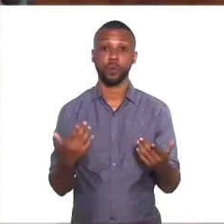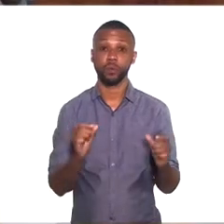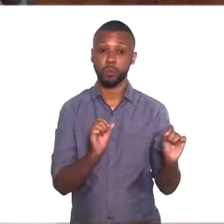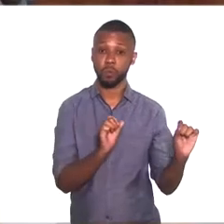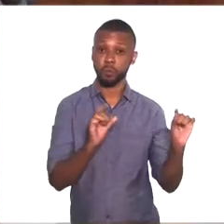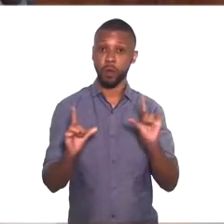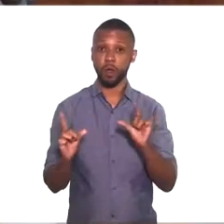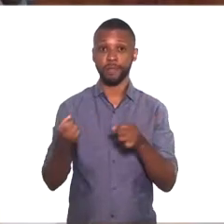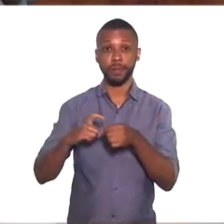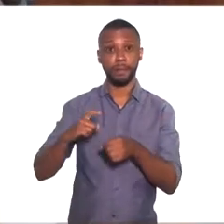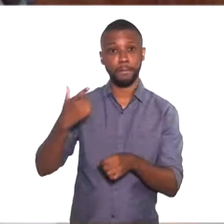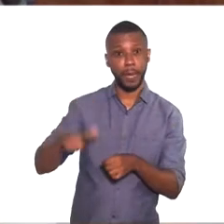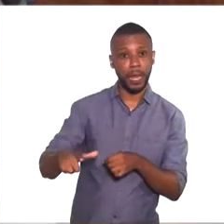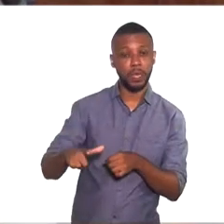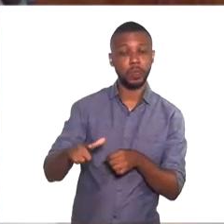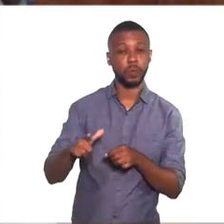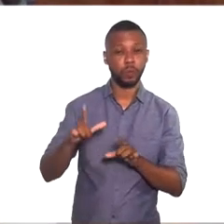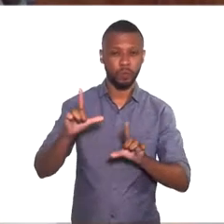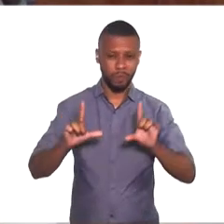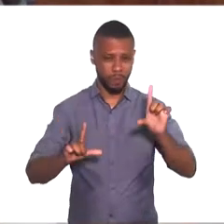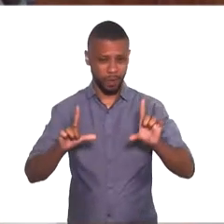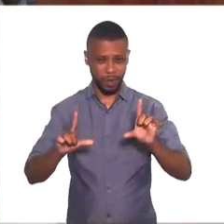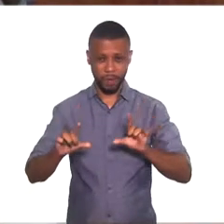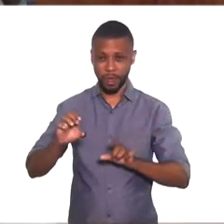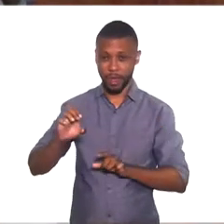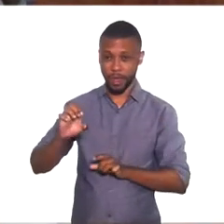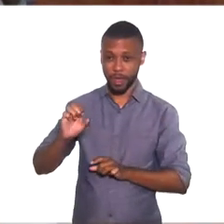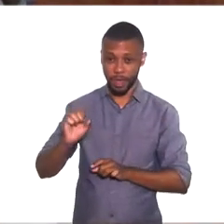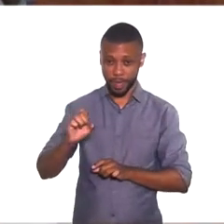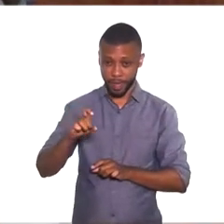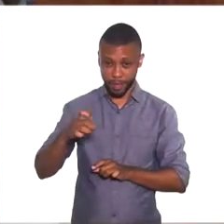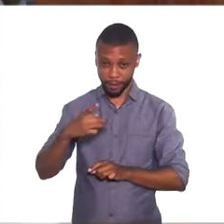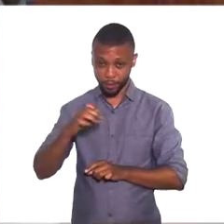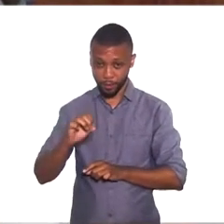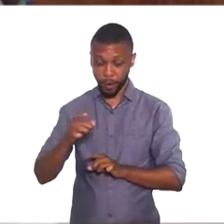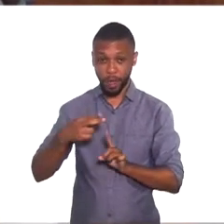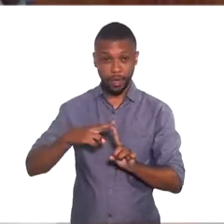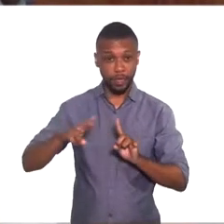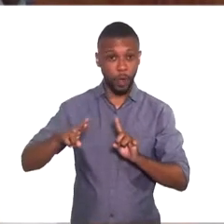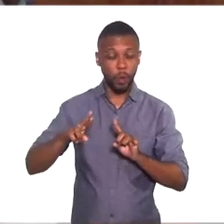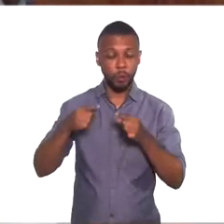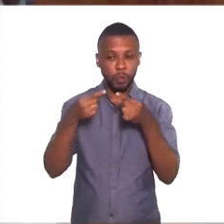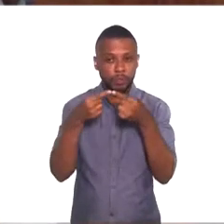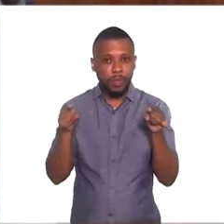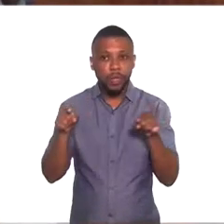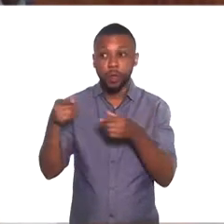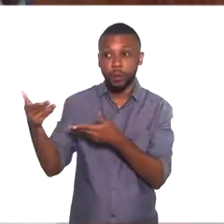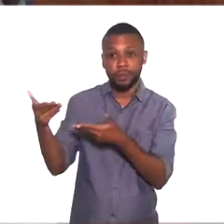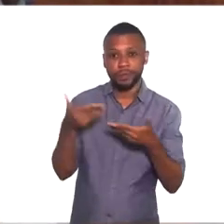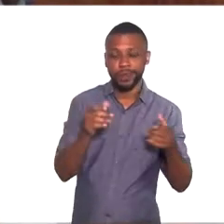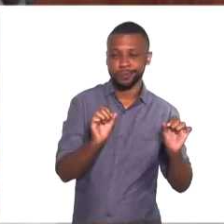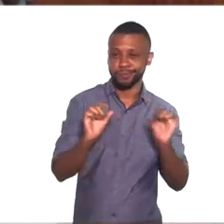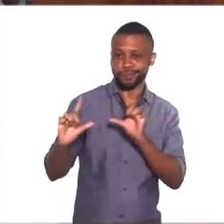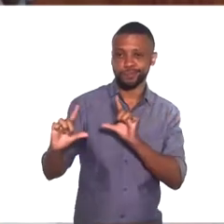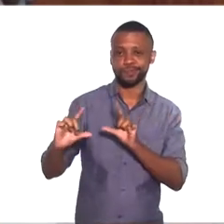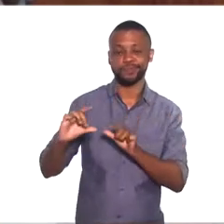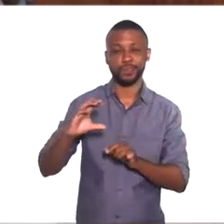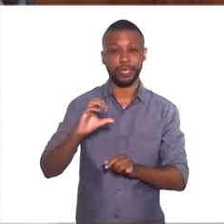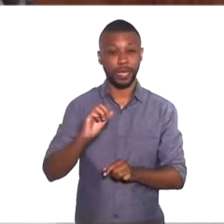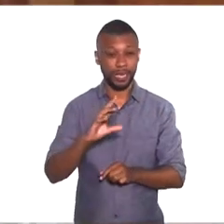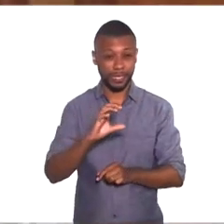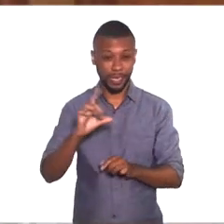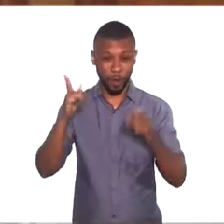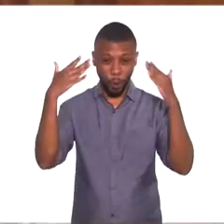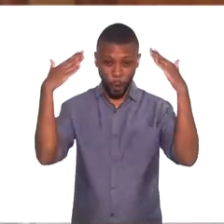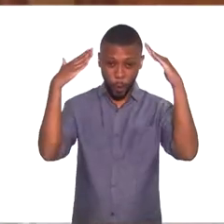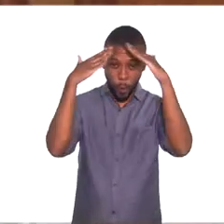é bem Estamos voltando com programa a expo religião nosso programa de estreia com arcebispo do Rio de